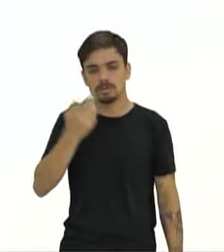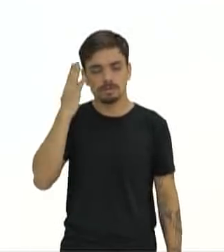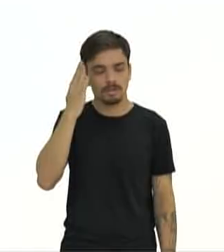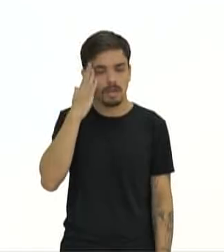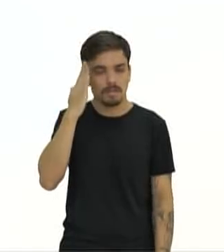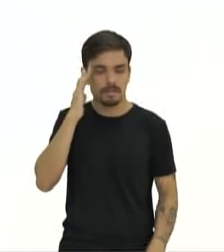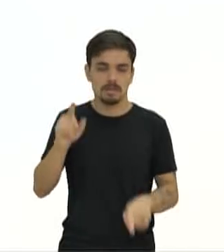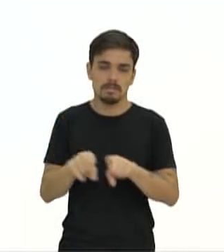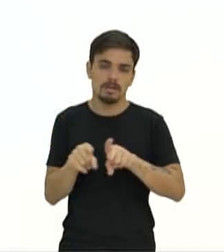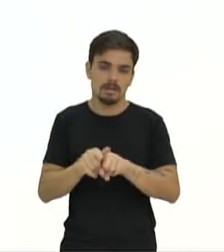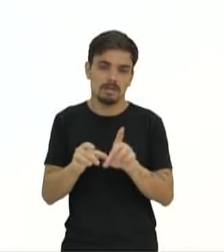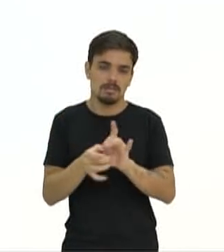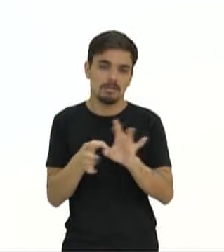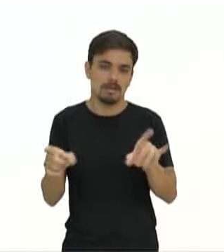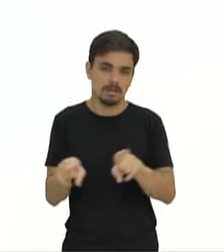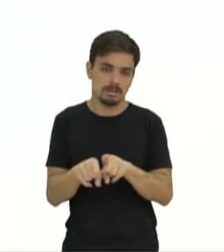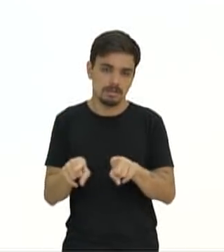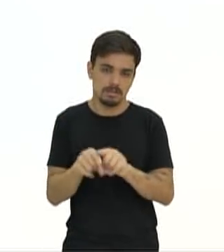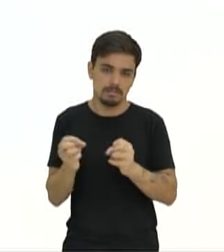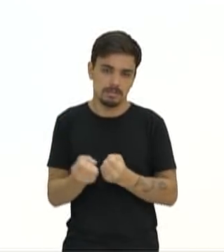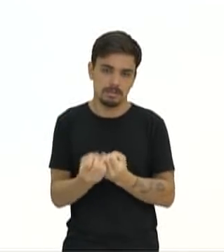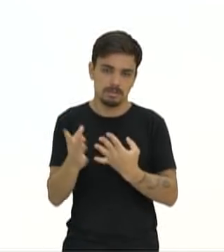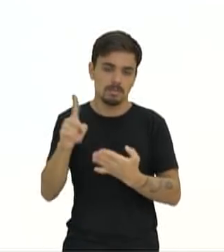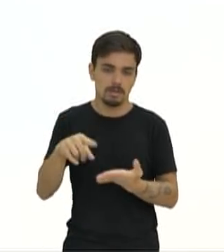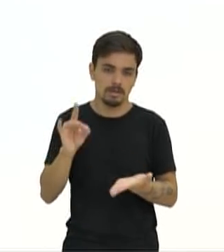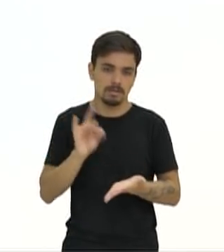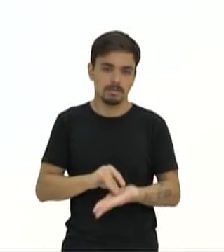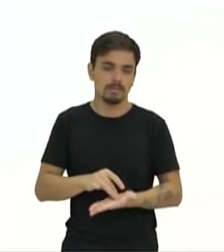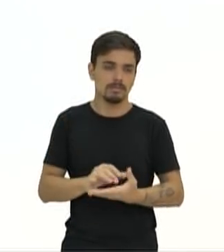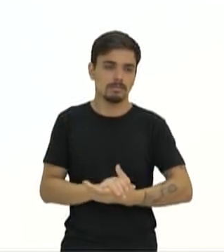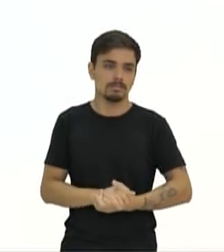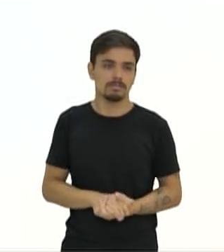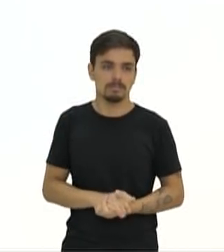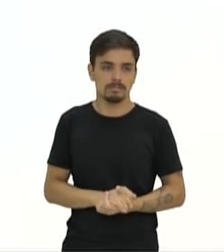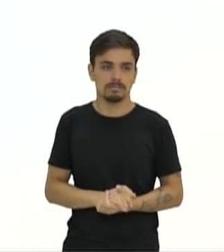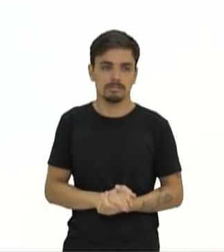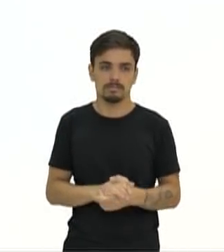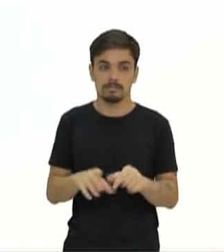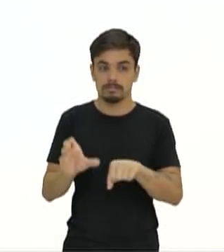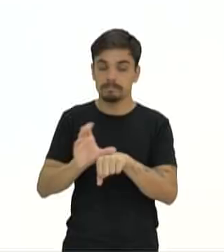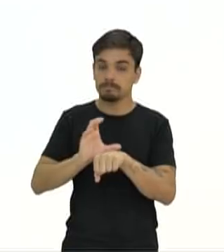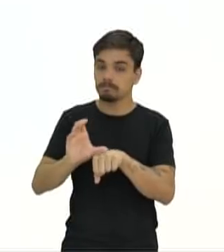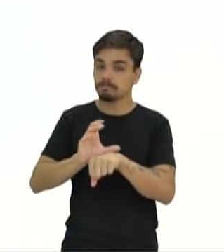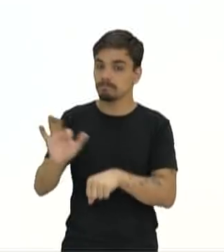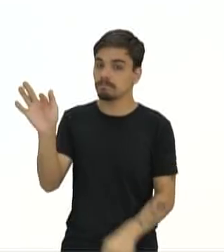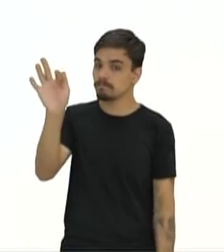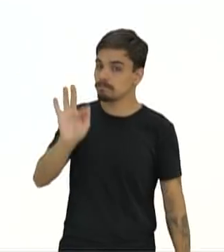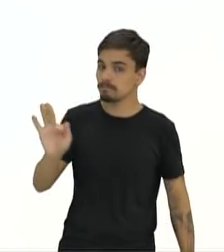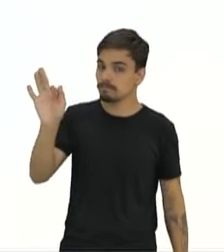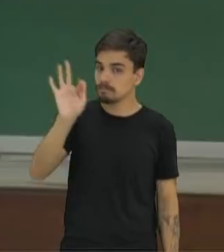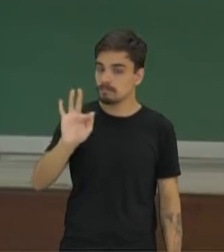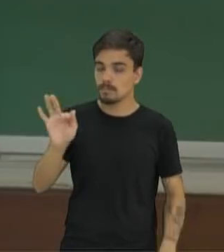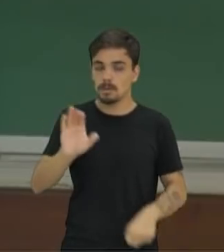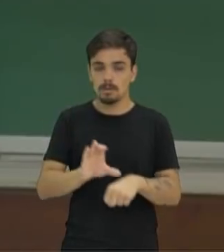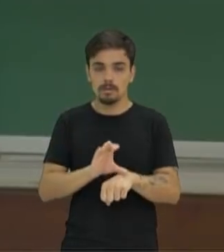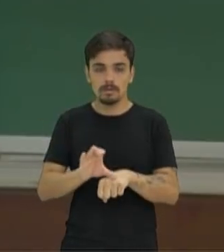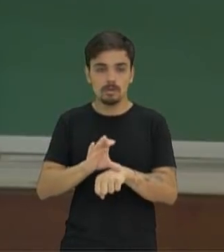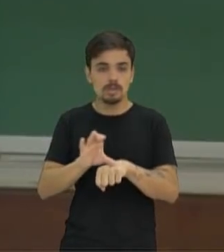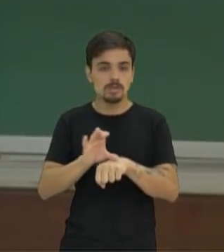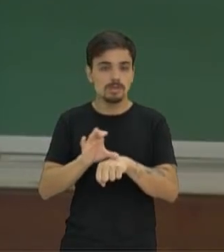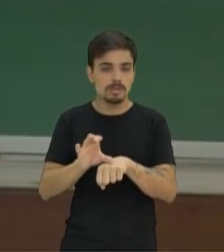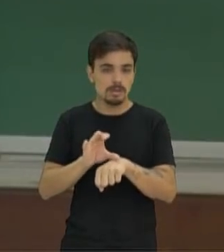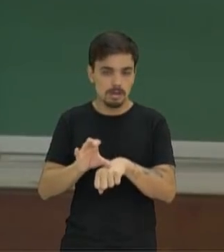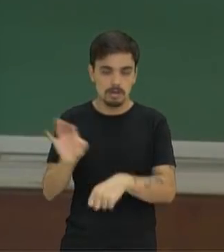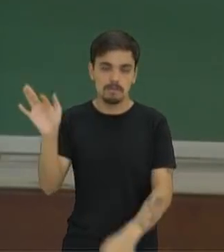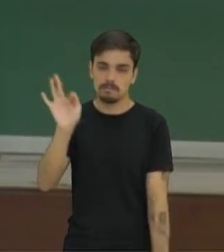expressão ela é garantida. A Constituição Federal, lembrando que liberdade de expressão está lá na Constituição